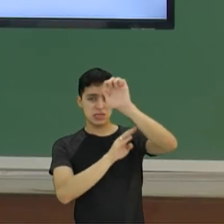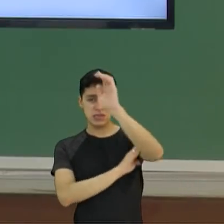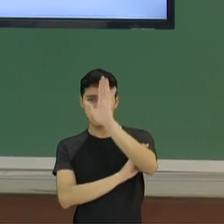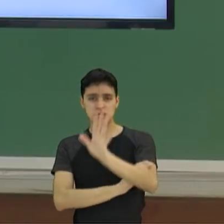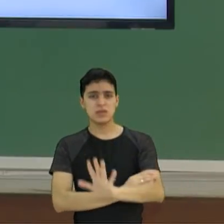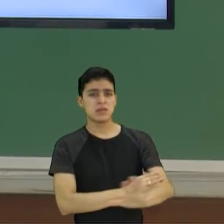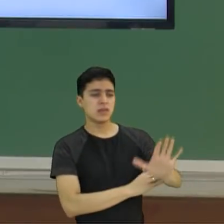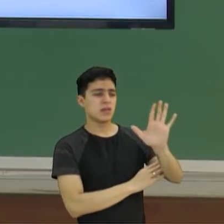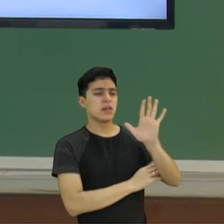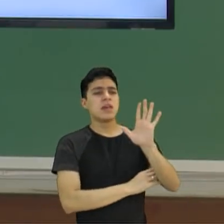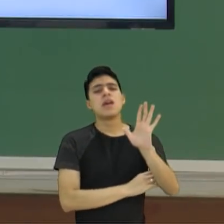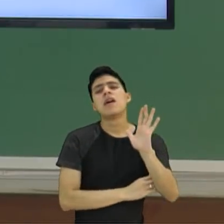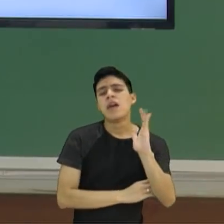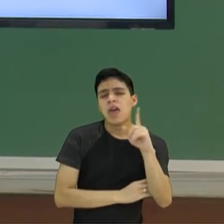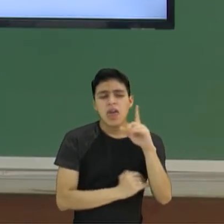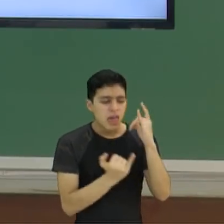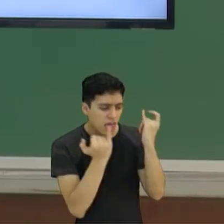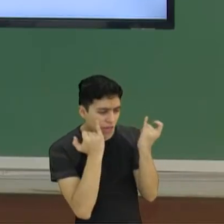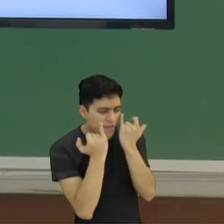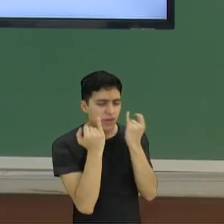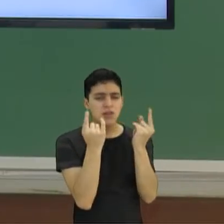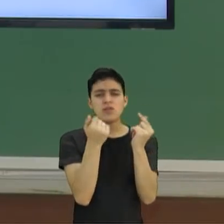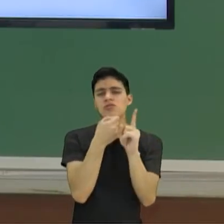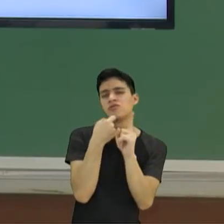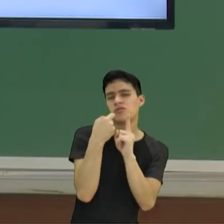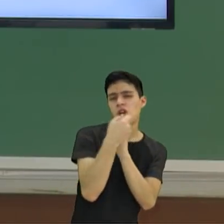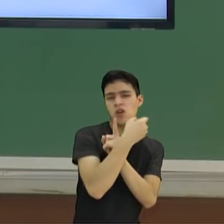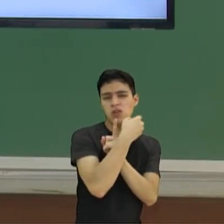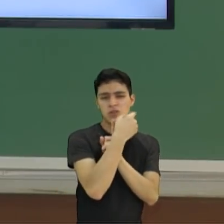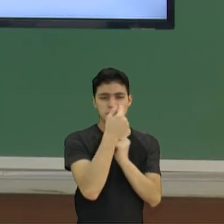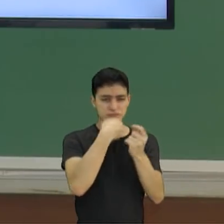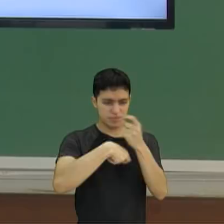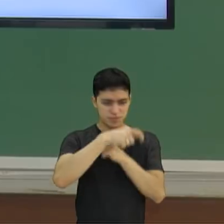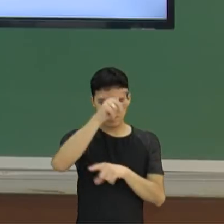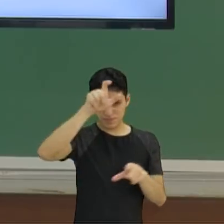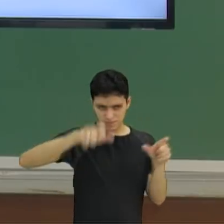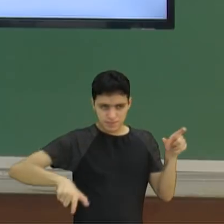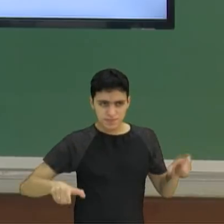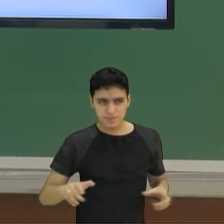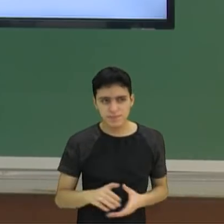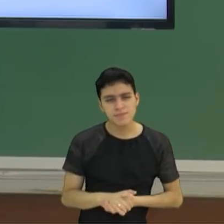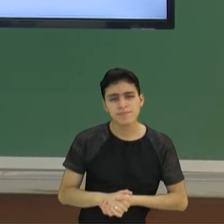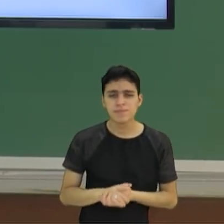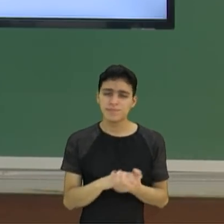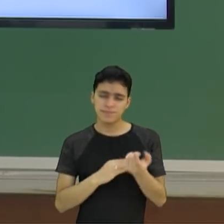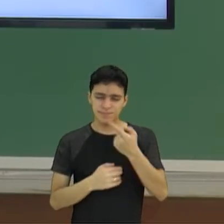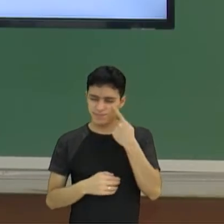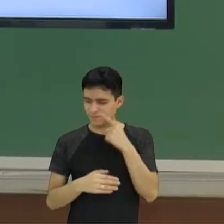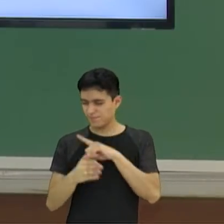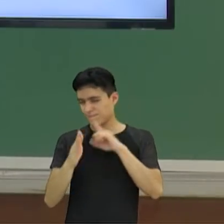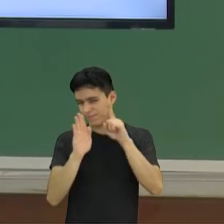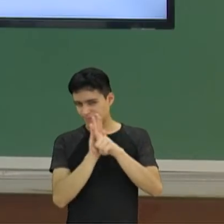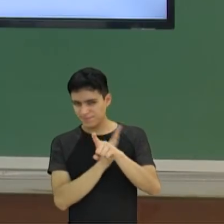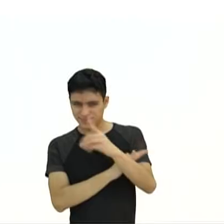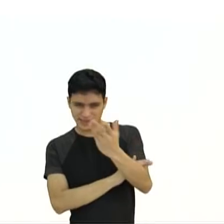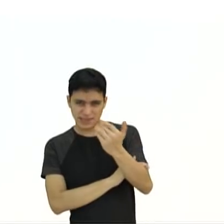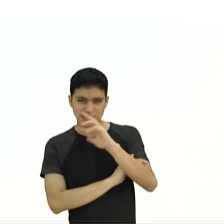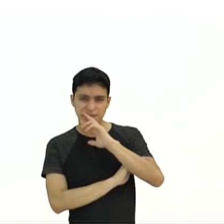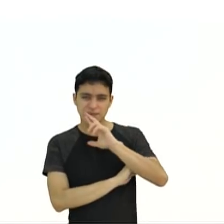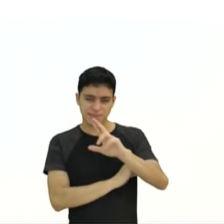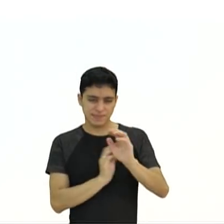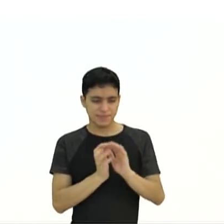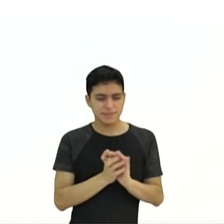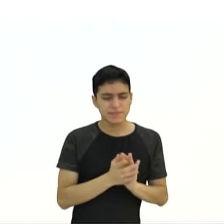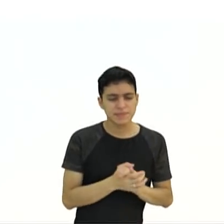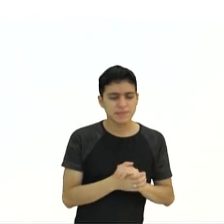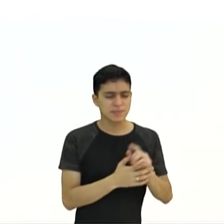informações socioeconômicas das pessoas. E nós temos um quiz para responder. O propósito de